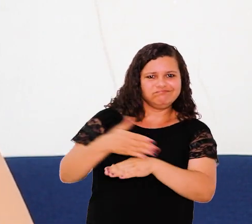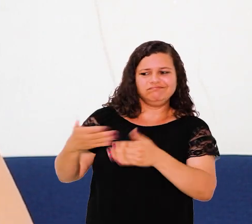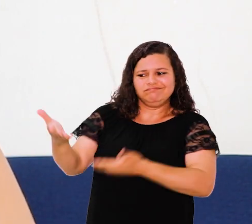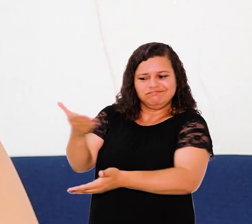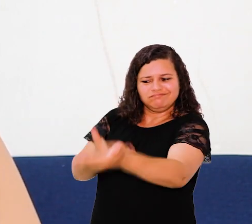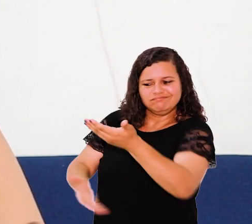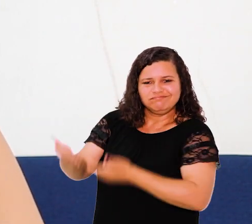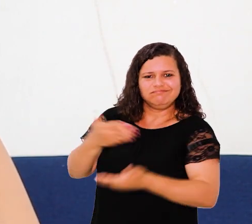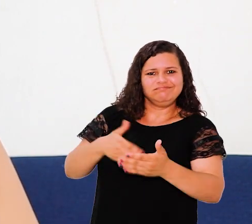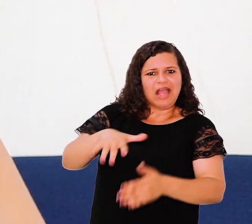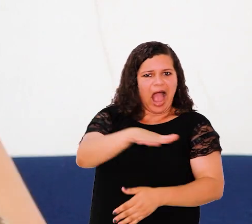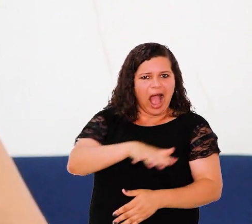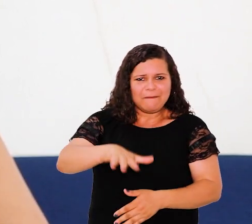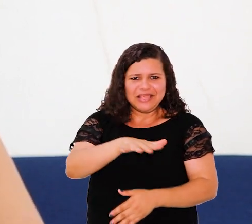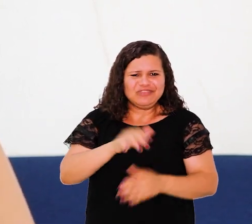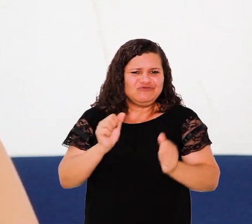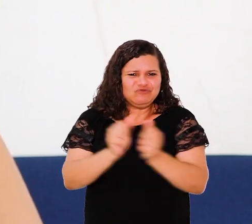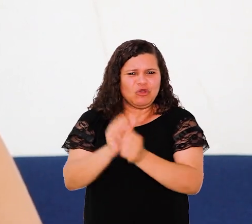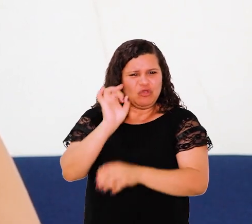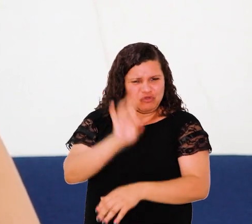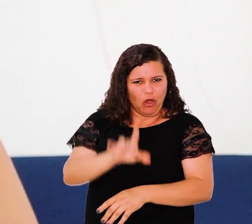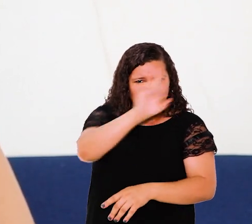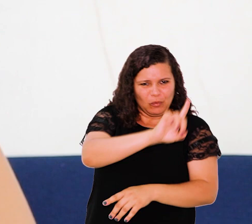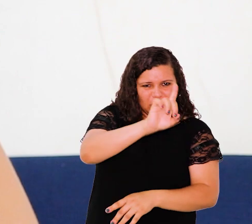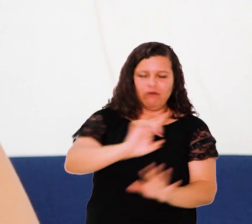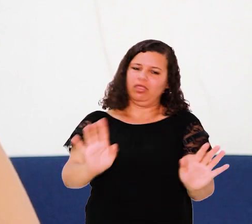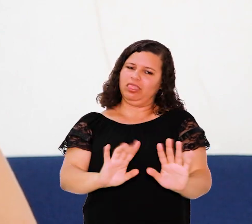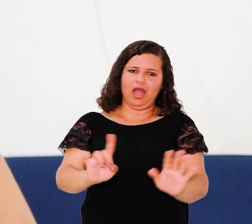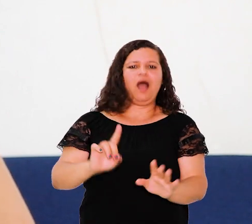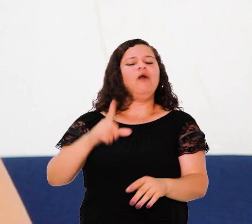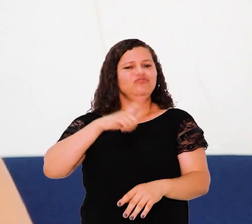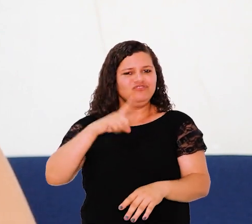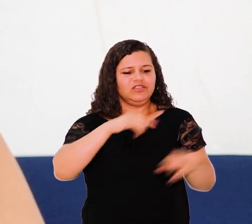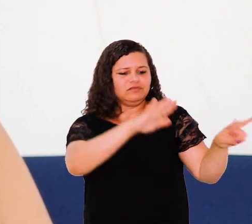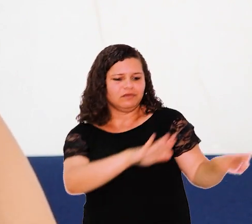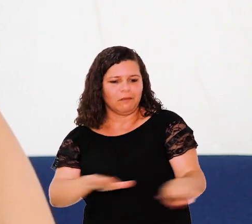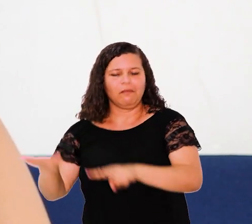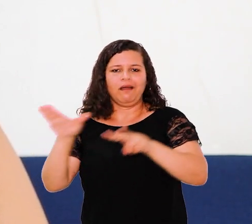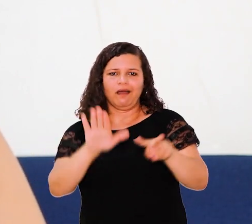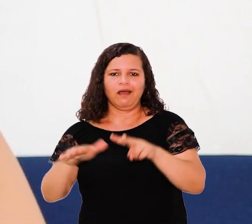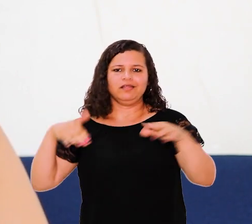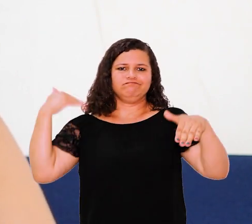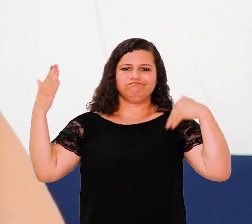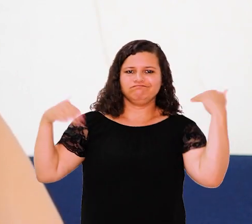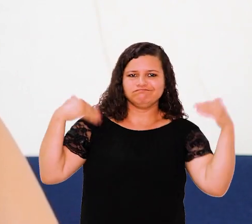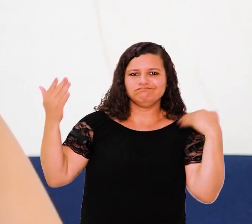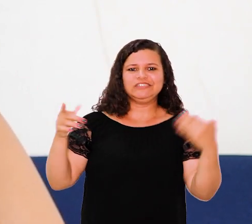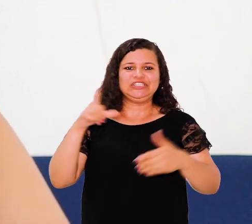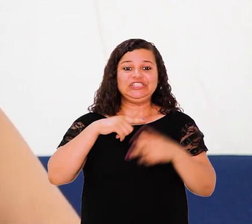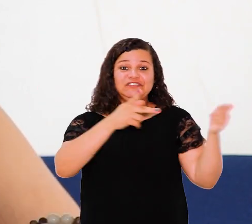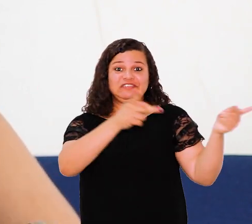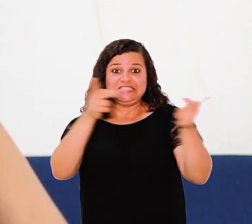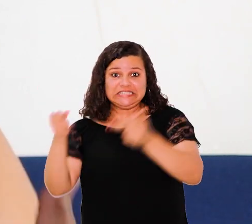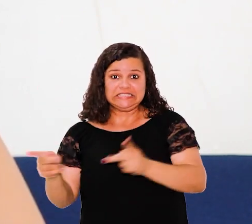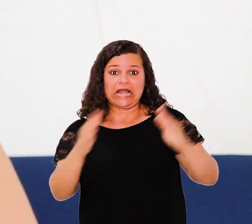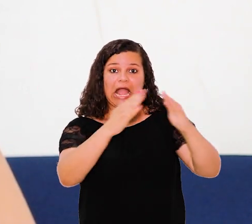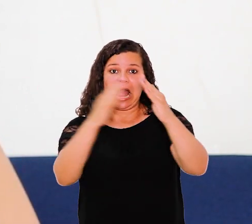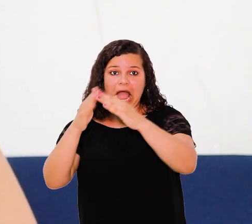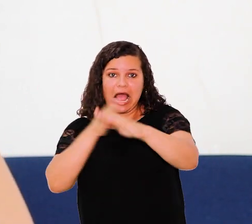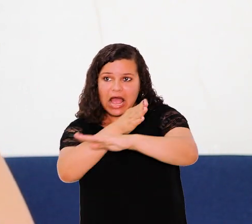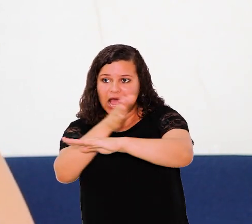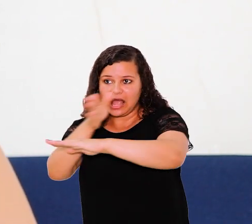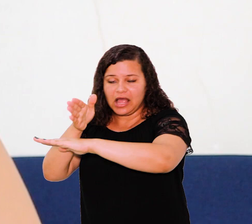a criar aquele ambiente, não ficava só ali, aos domingos. A gente saía durante a semana, a gente fazia visitações